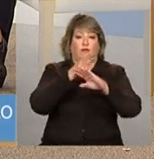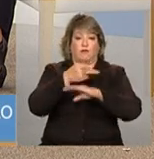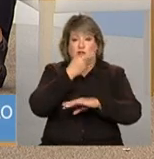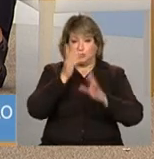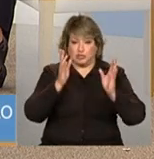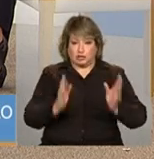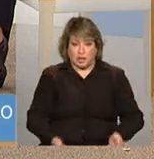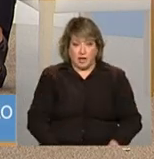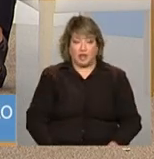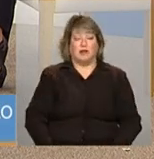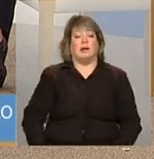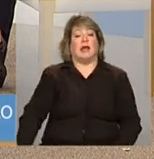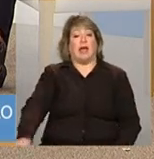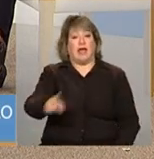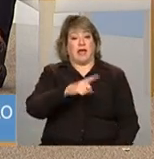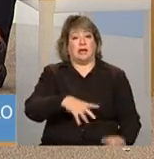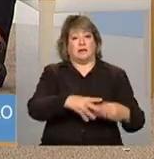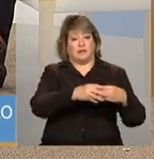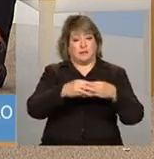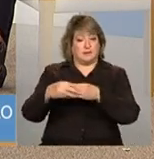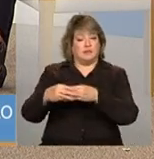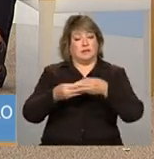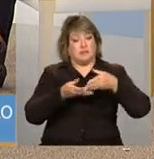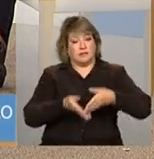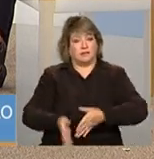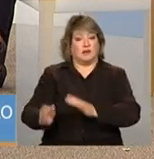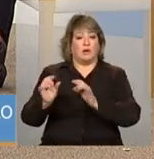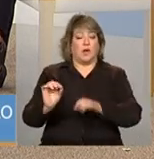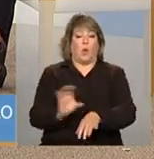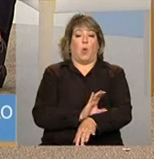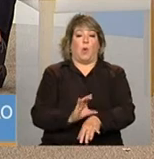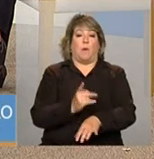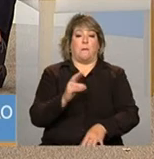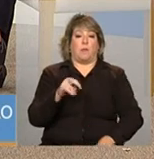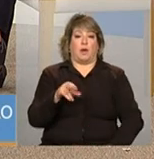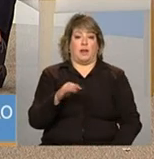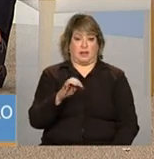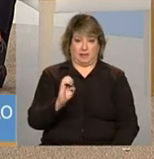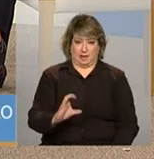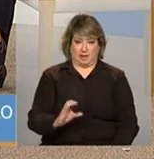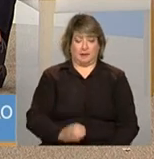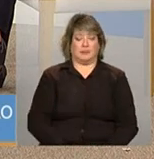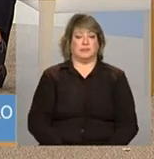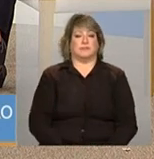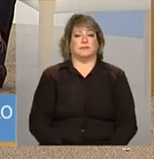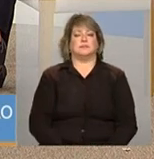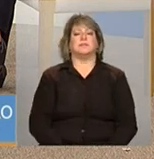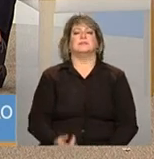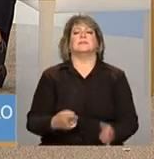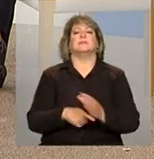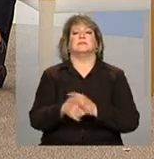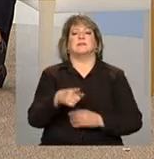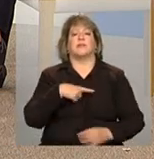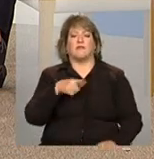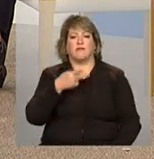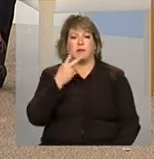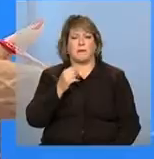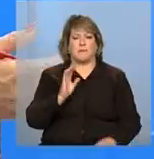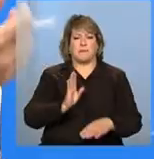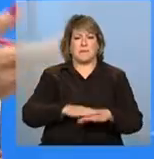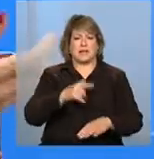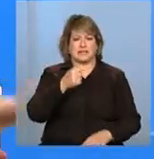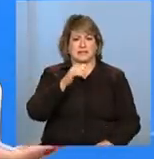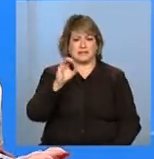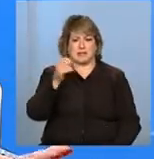né? E são encaminhados, então, para os cursos do Pronatec. Elíria, você acabou de dizer que mais de 700